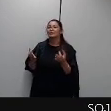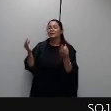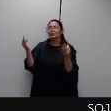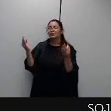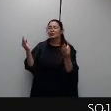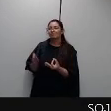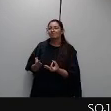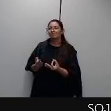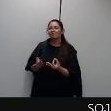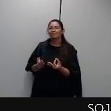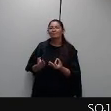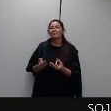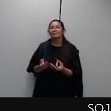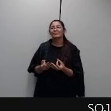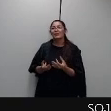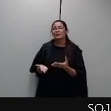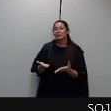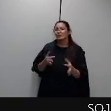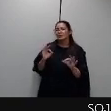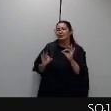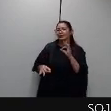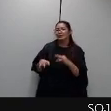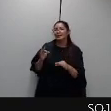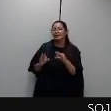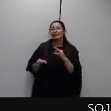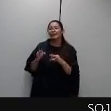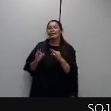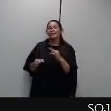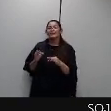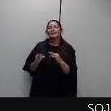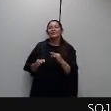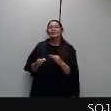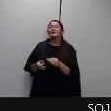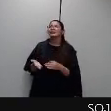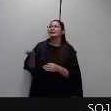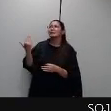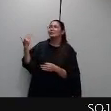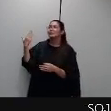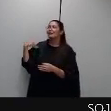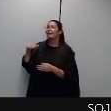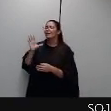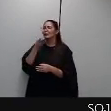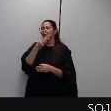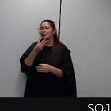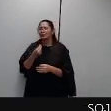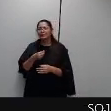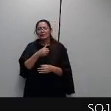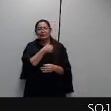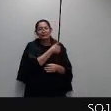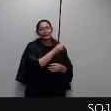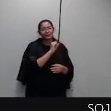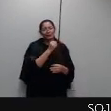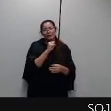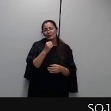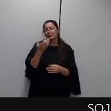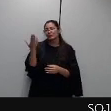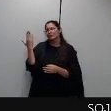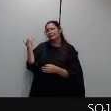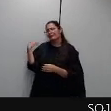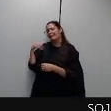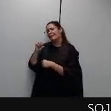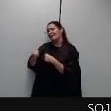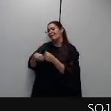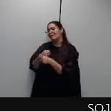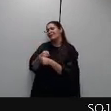recuperação judicial o perito em julgado em Dezoito de dezembro do ano passado para